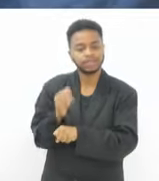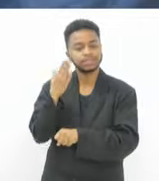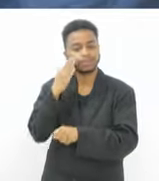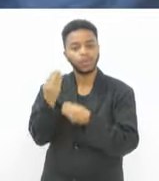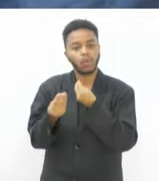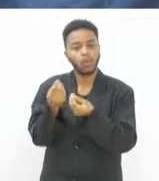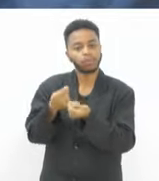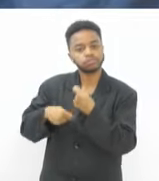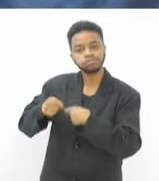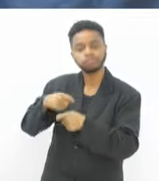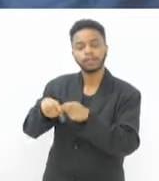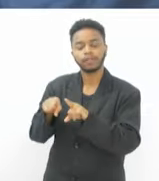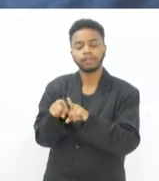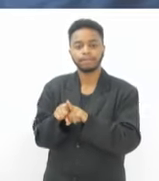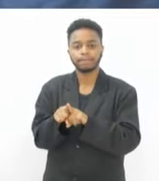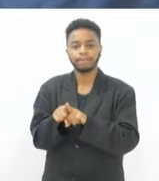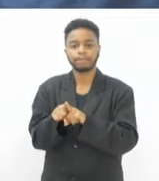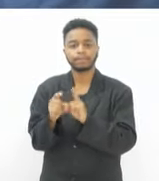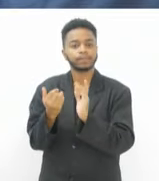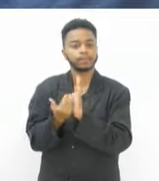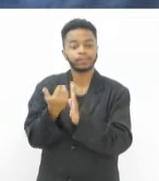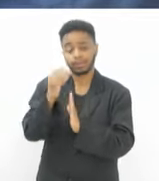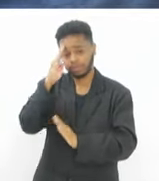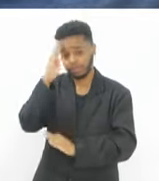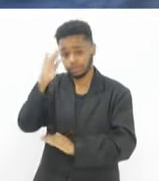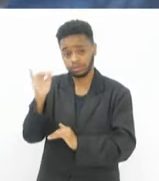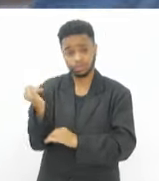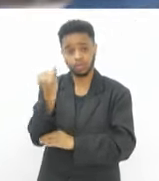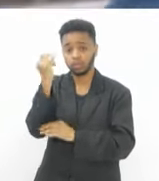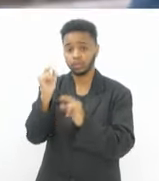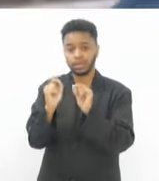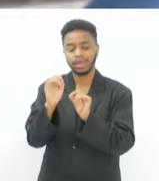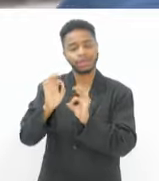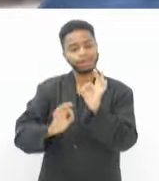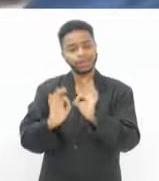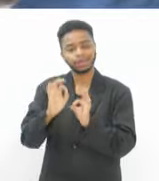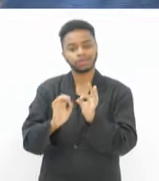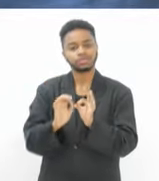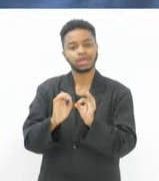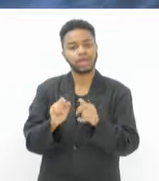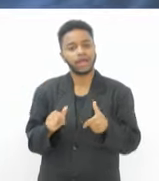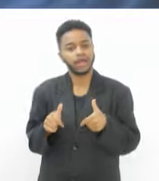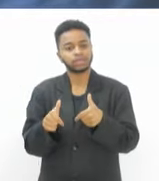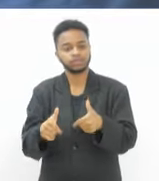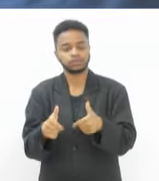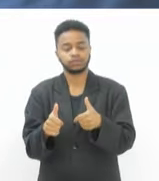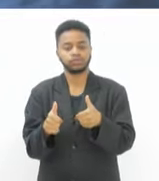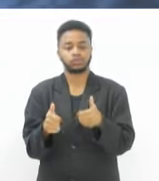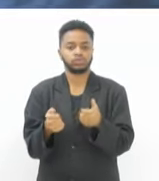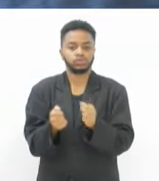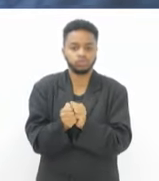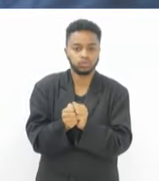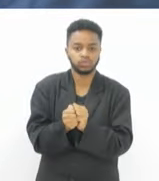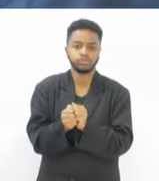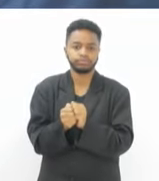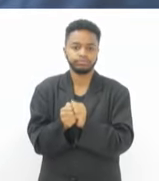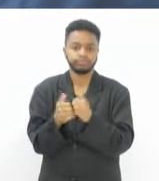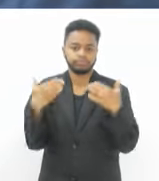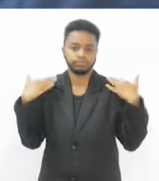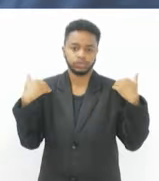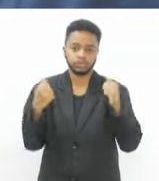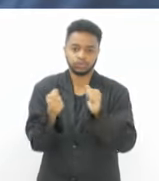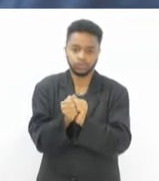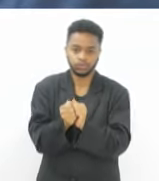negociar. E muito, muito, muito importante, planejem atividades que sejam de lazer entre